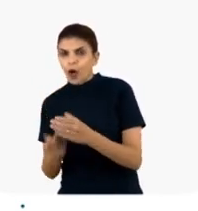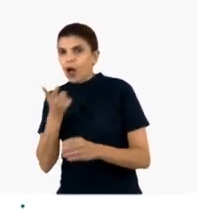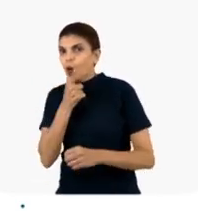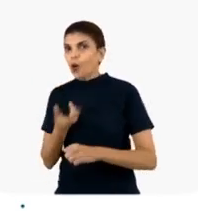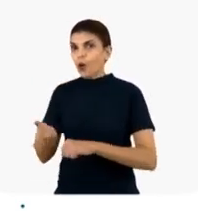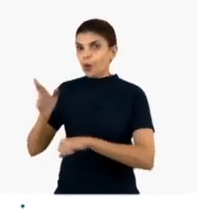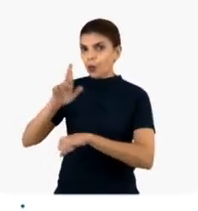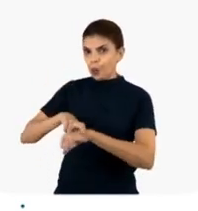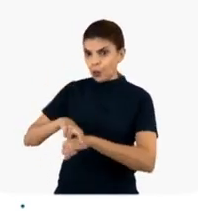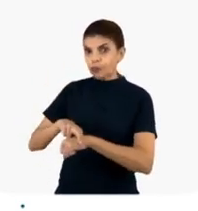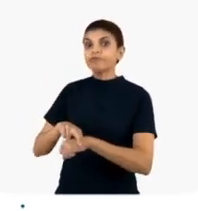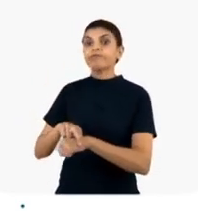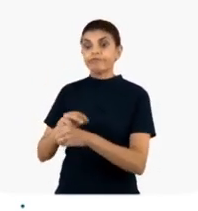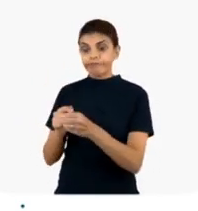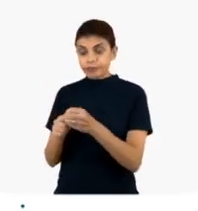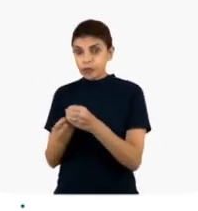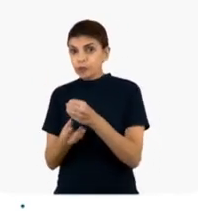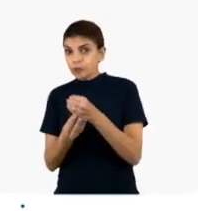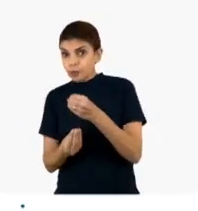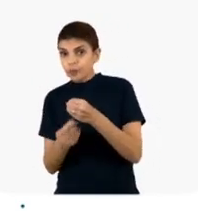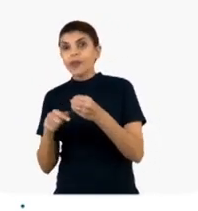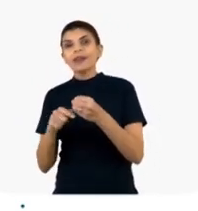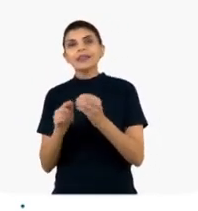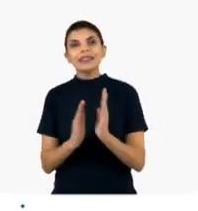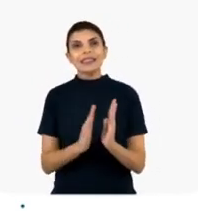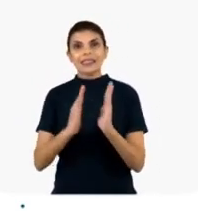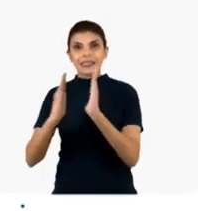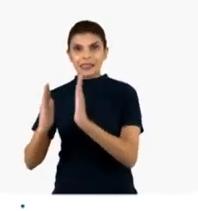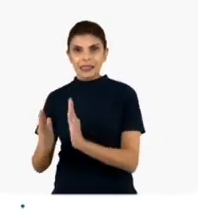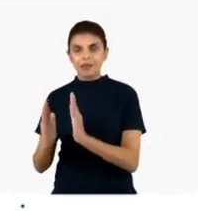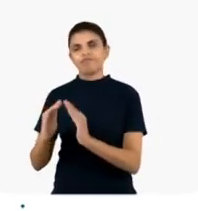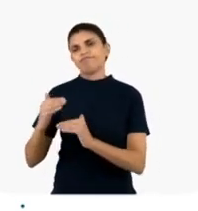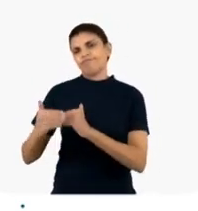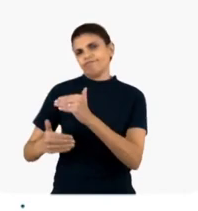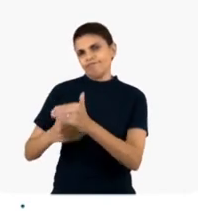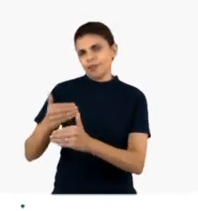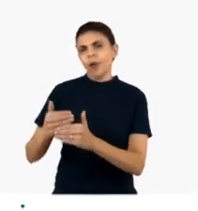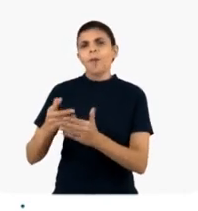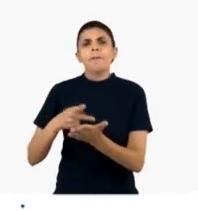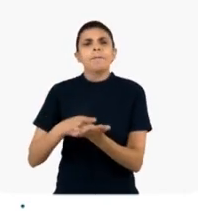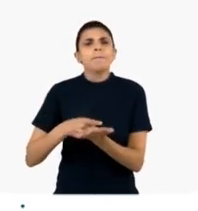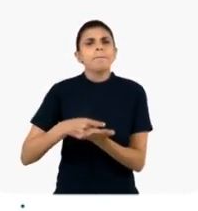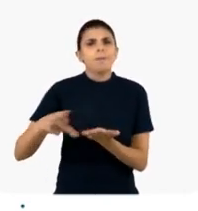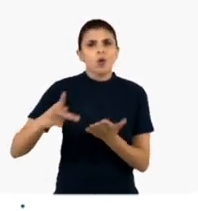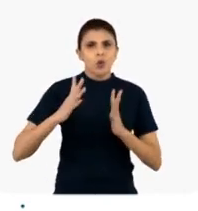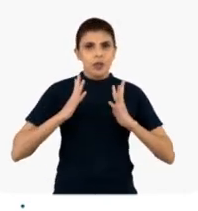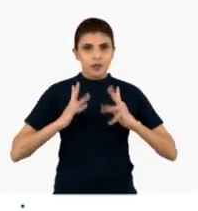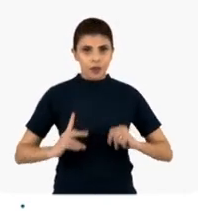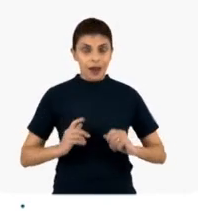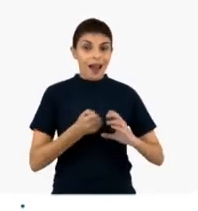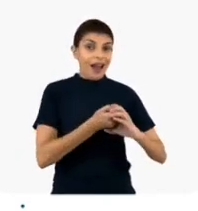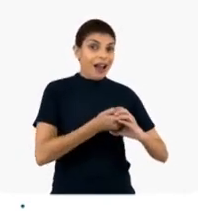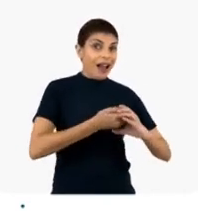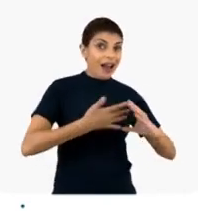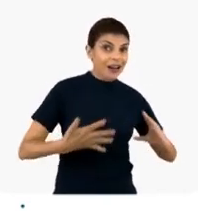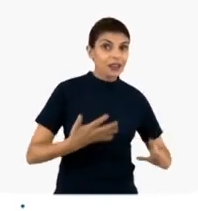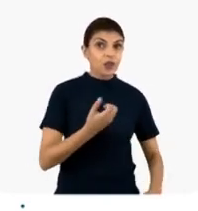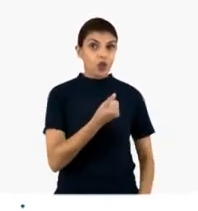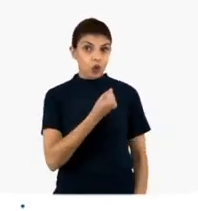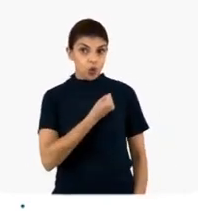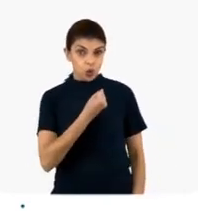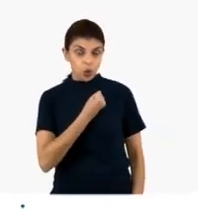recuperado e concentrado esse produto de interesse, a gente passa por uma série de operações que são de purificação. O número